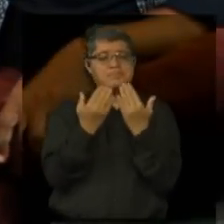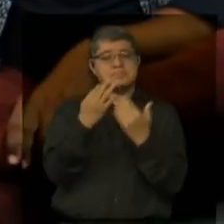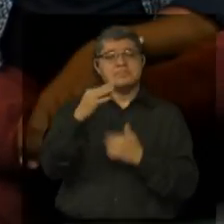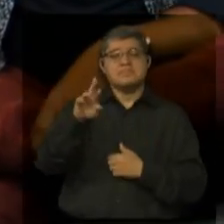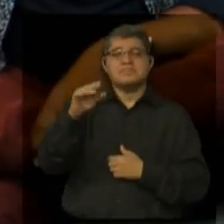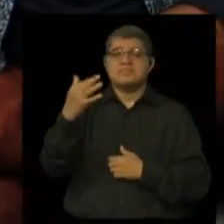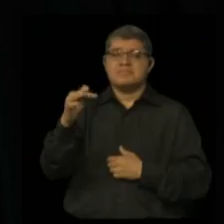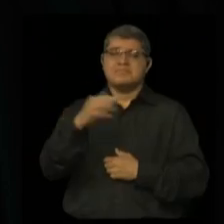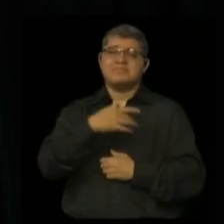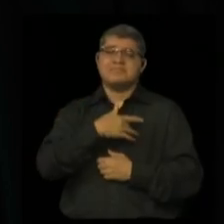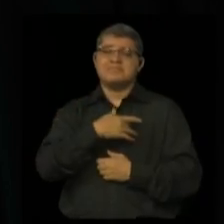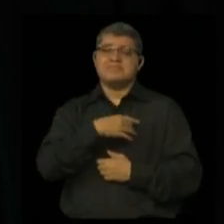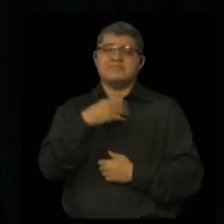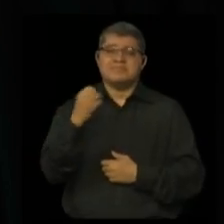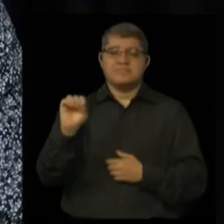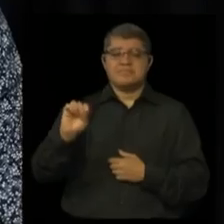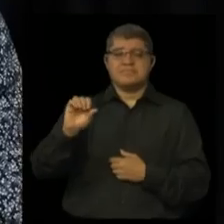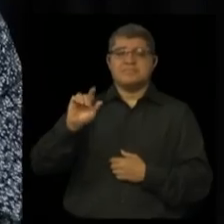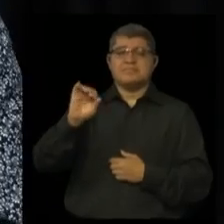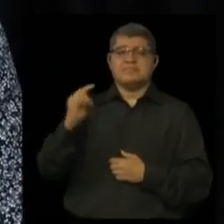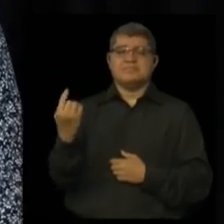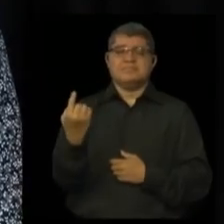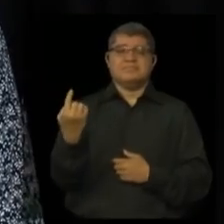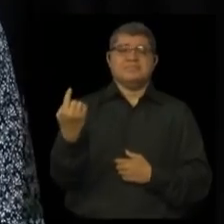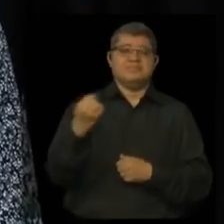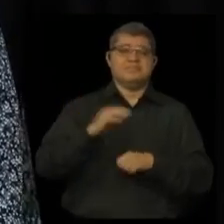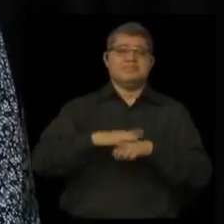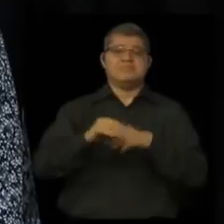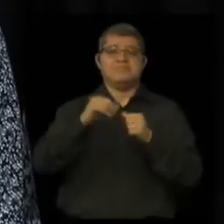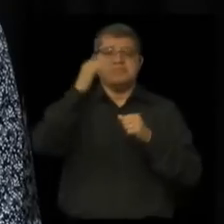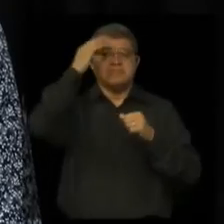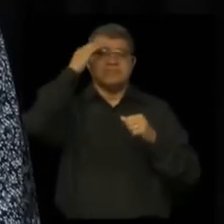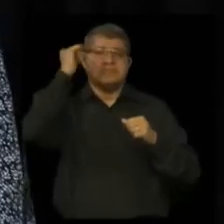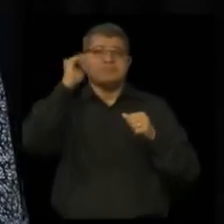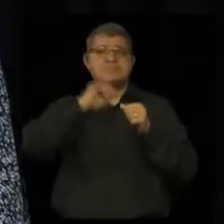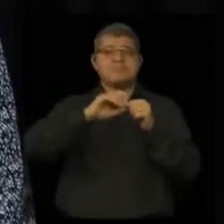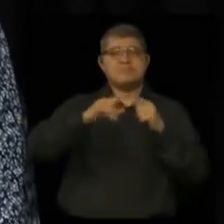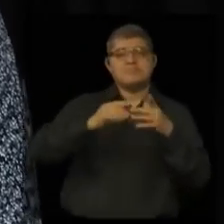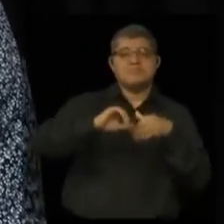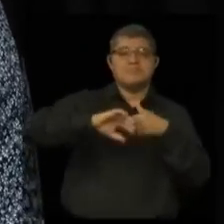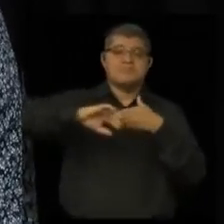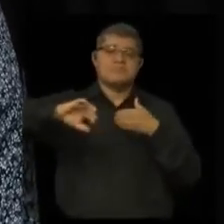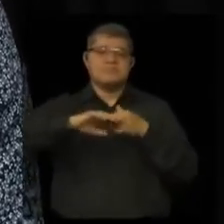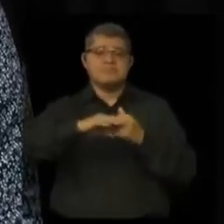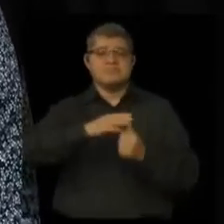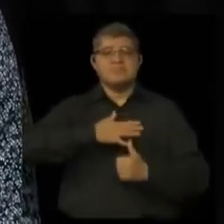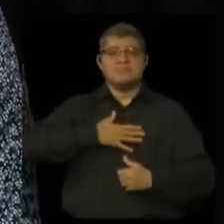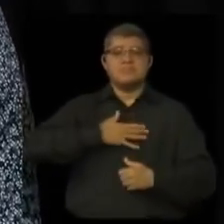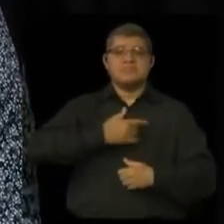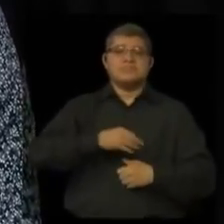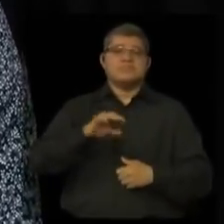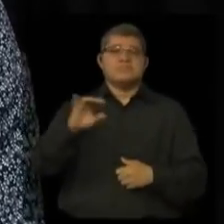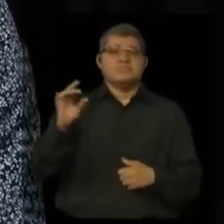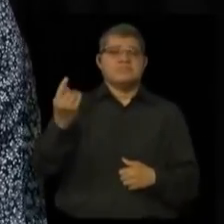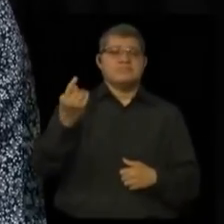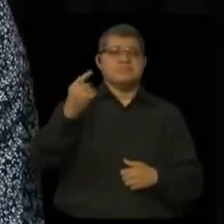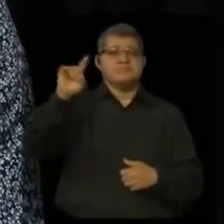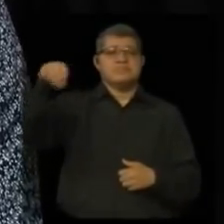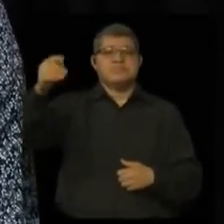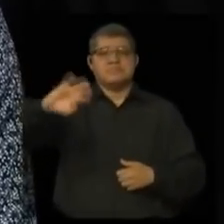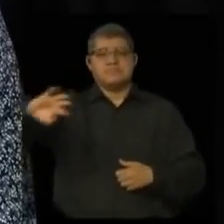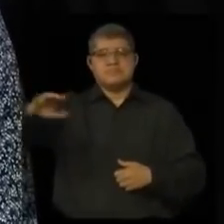Porque doía muito isso, para saber desassociar em mim a solidão, tanto